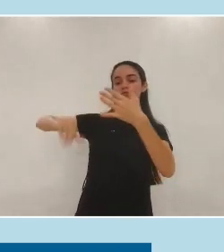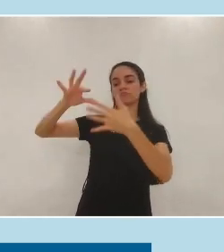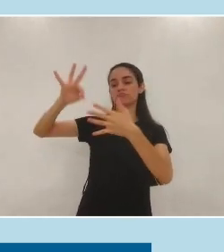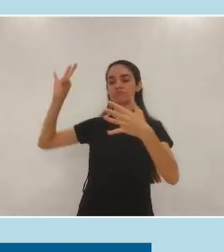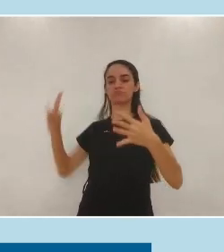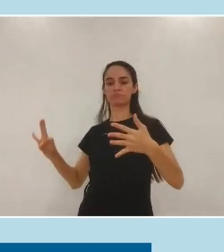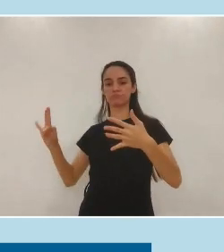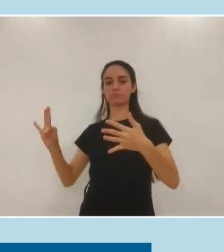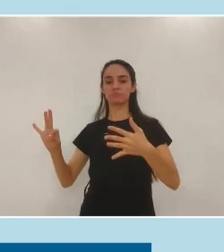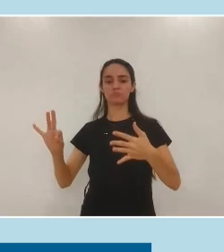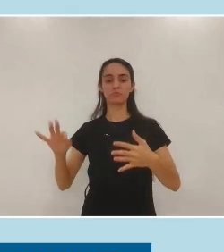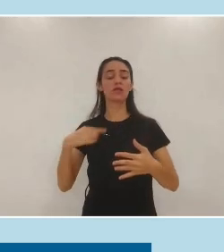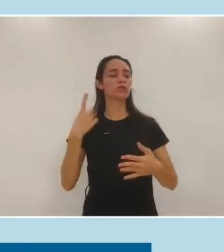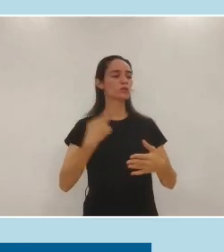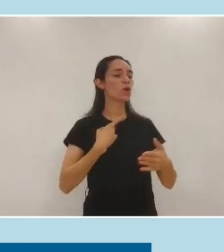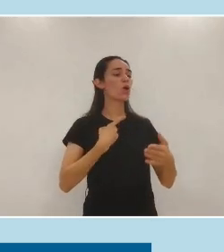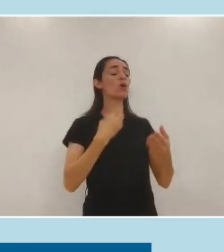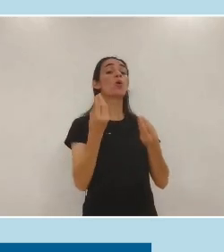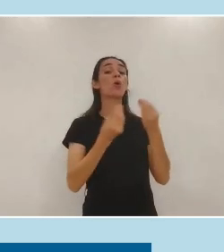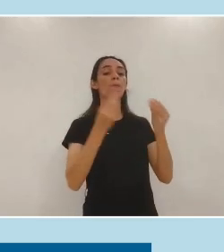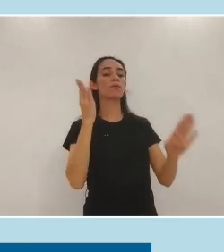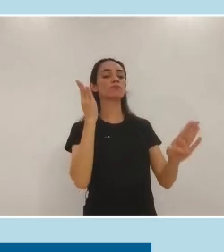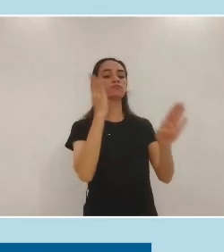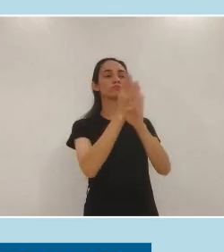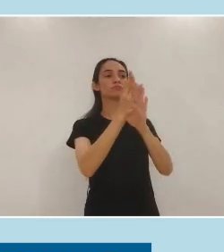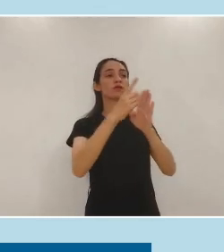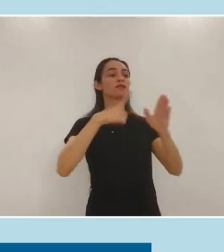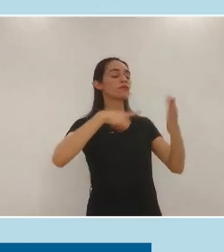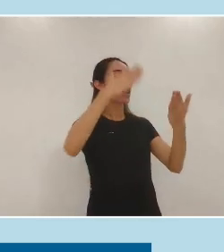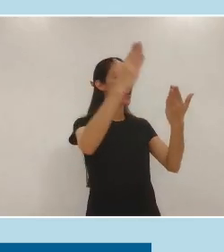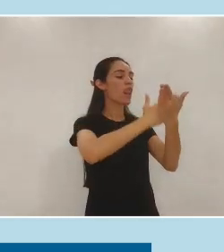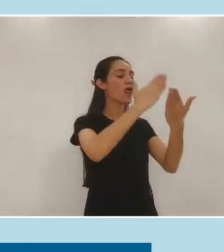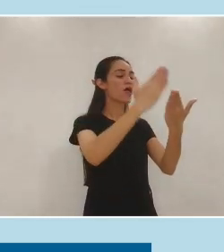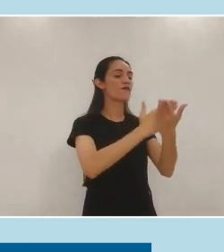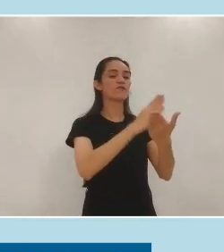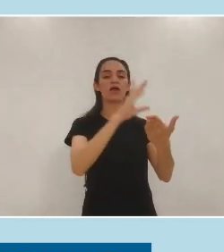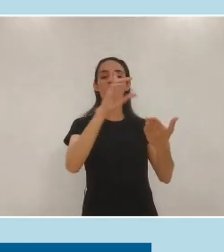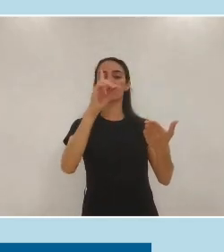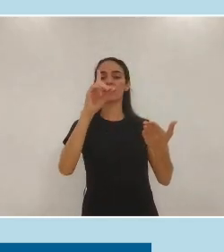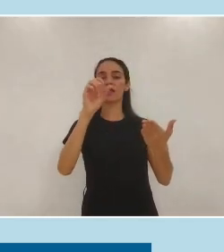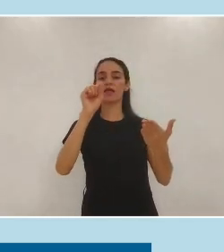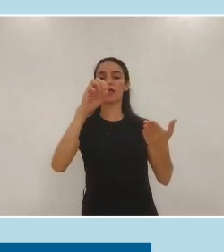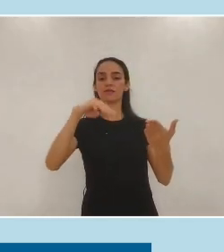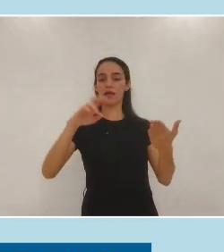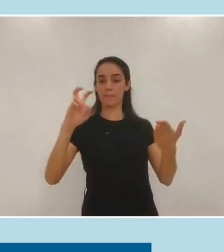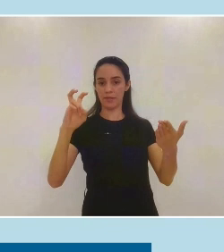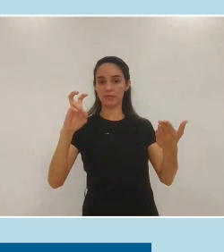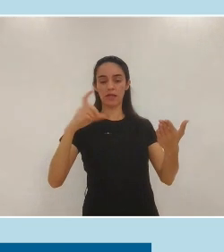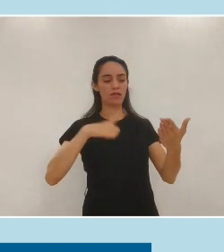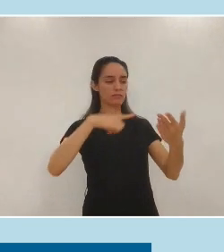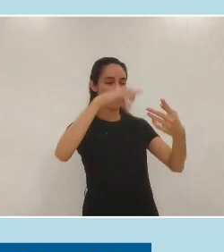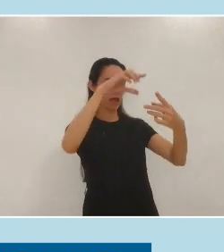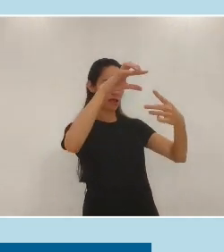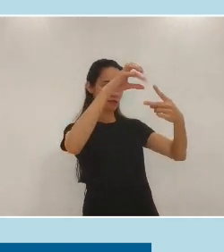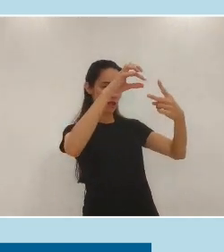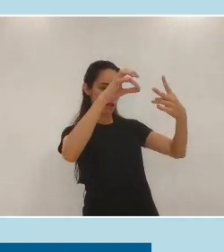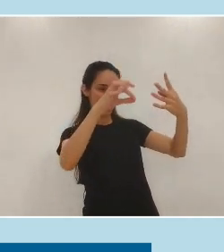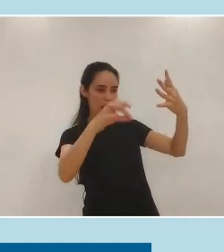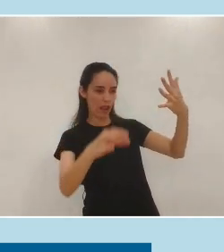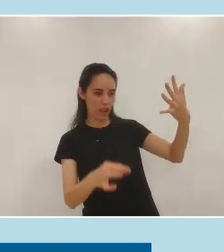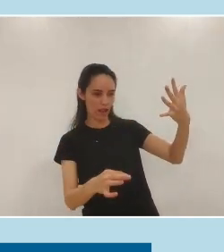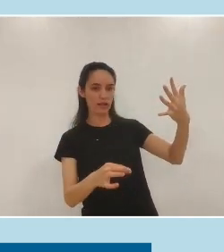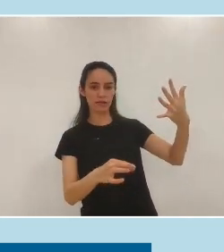o DSM-5, né? Critérios do DSM-5, critério A, B, C, D e E. Mas estão querendo também colocar como